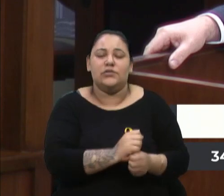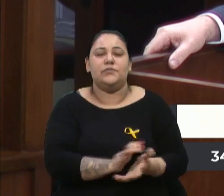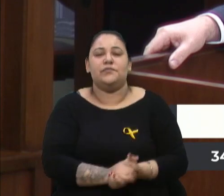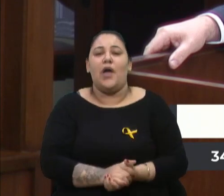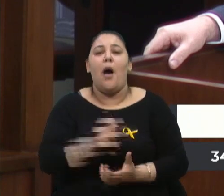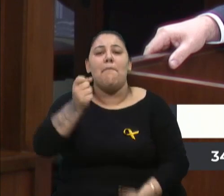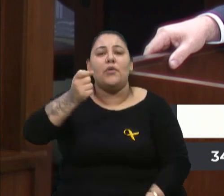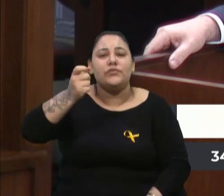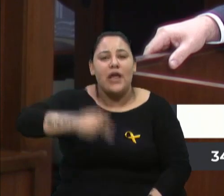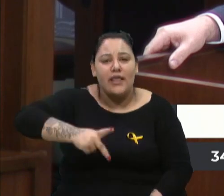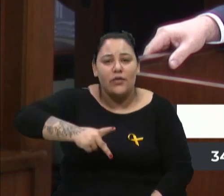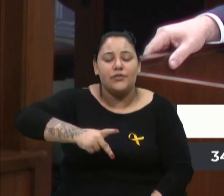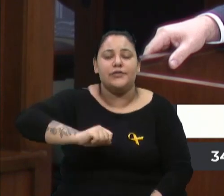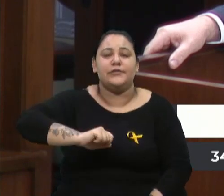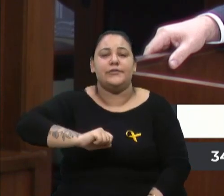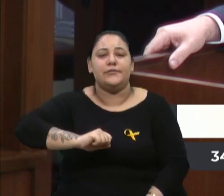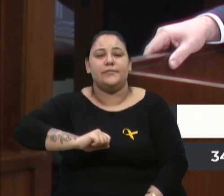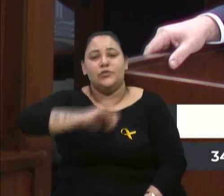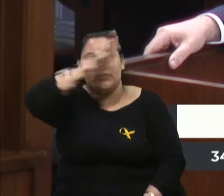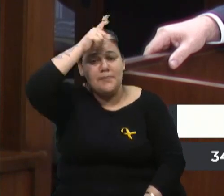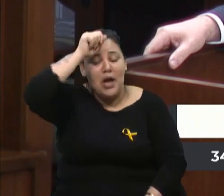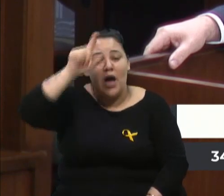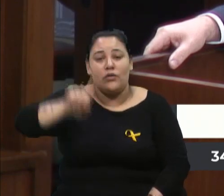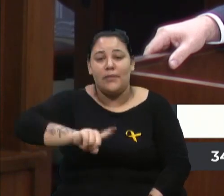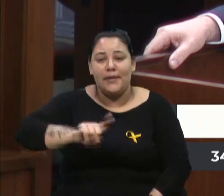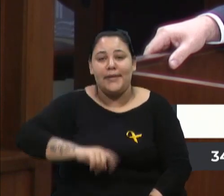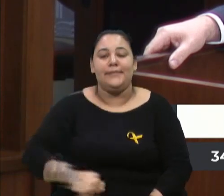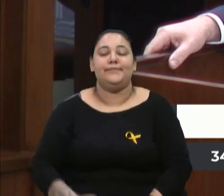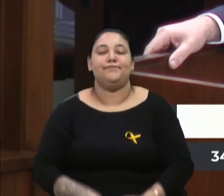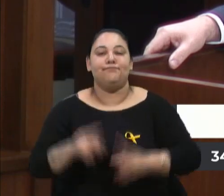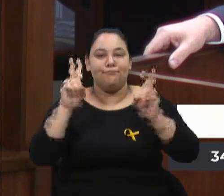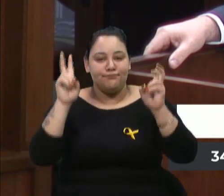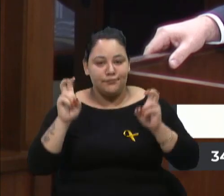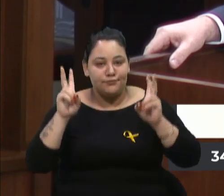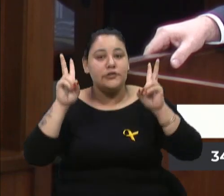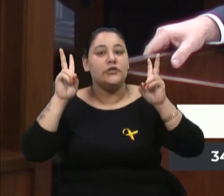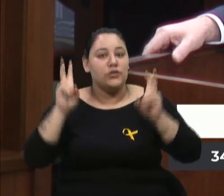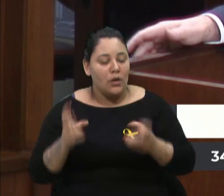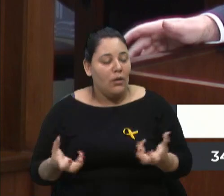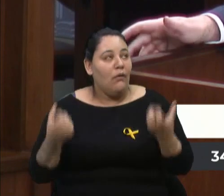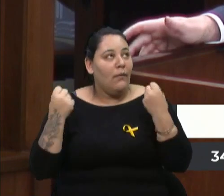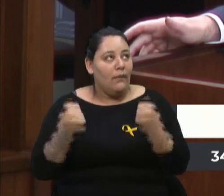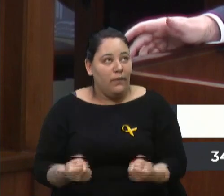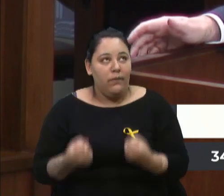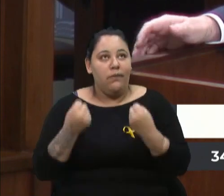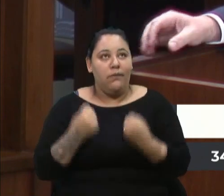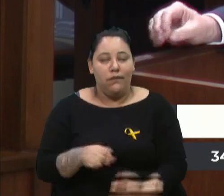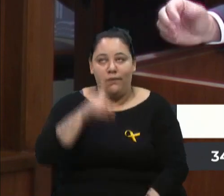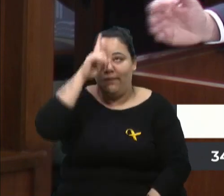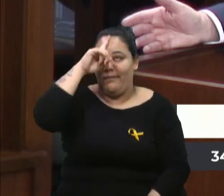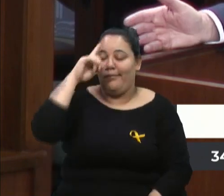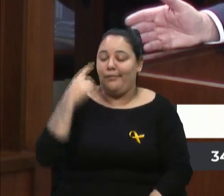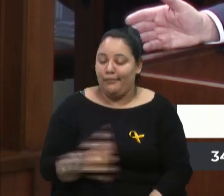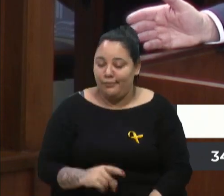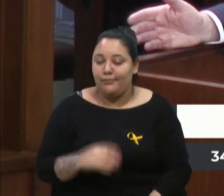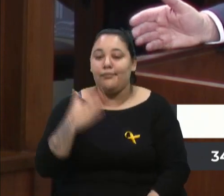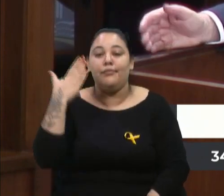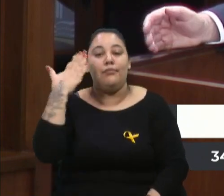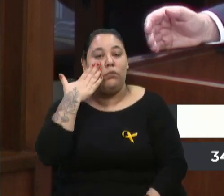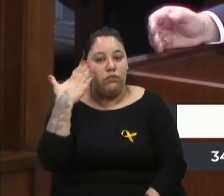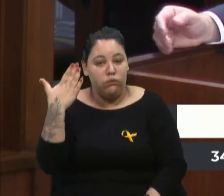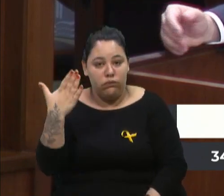Municipal, que foi um tema muito polêmico, e a gente sabe que, quando a gente trata